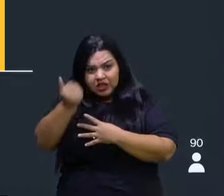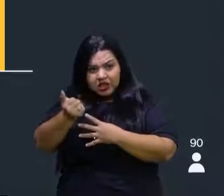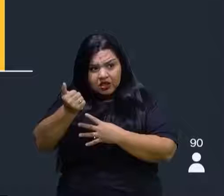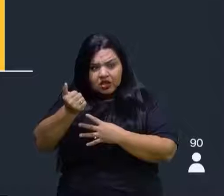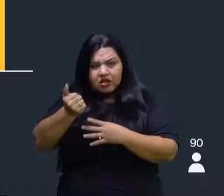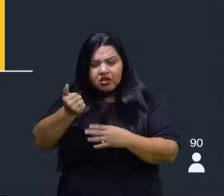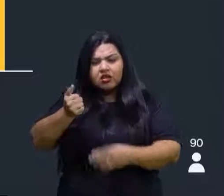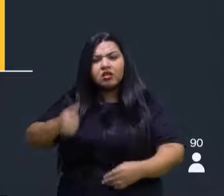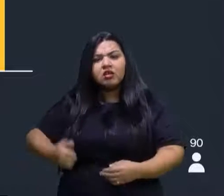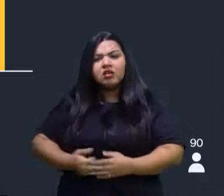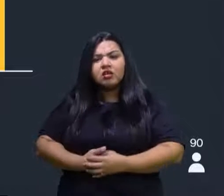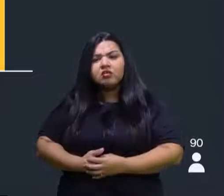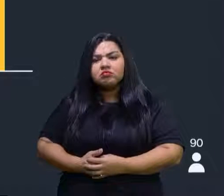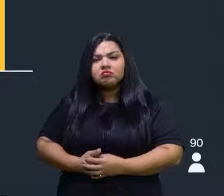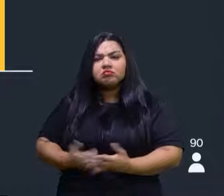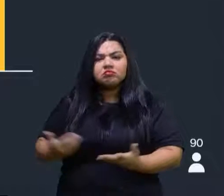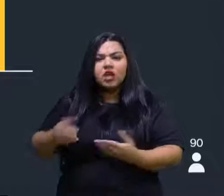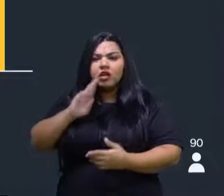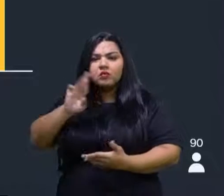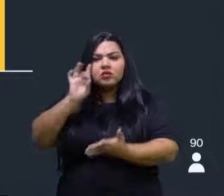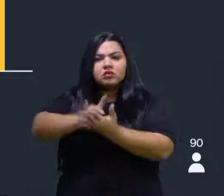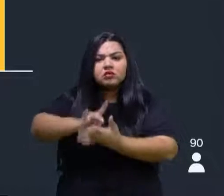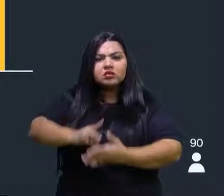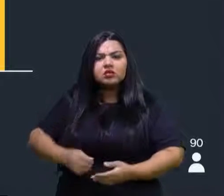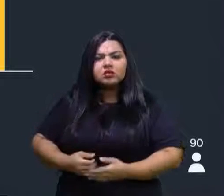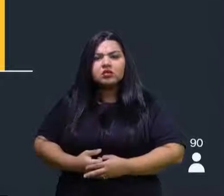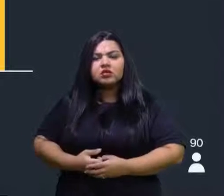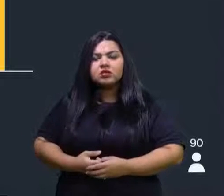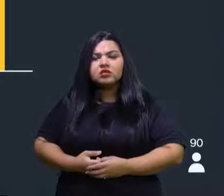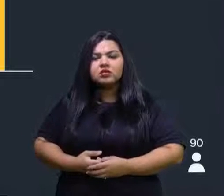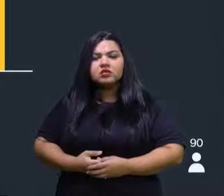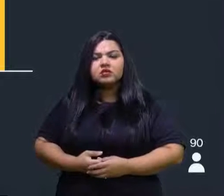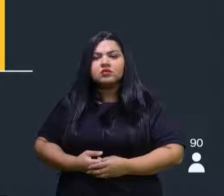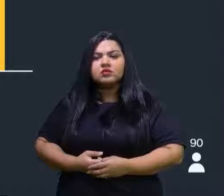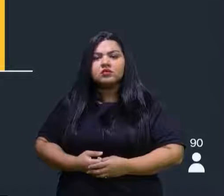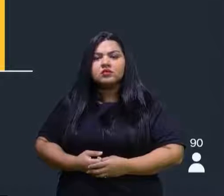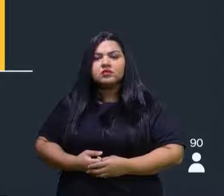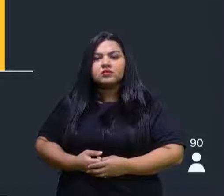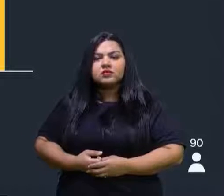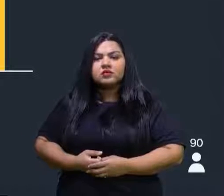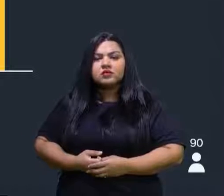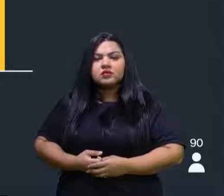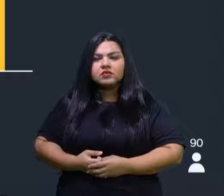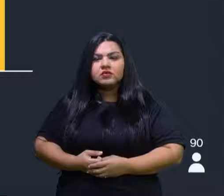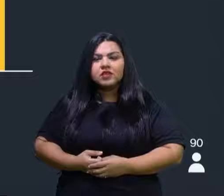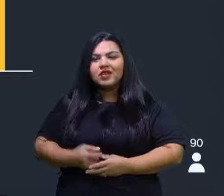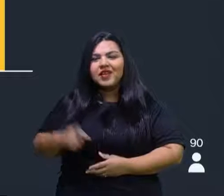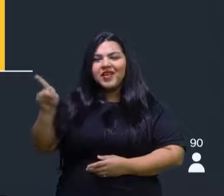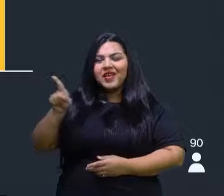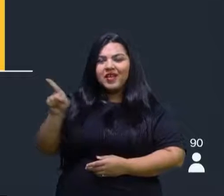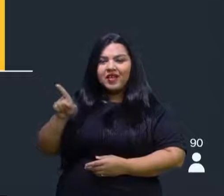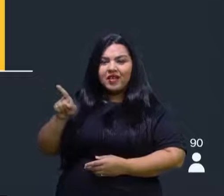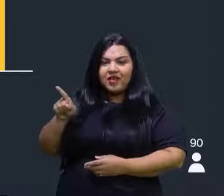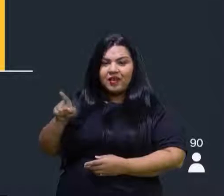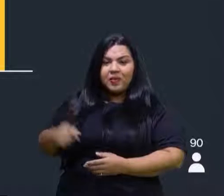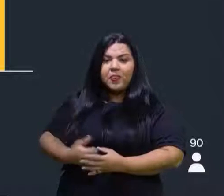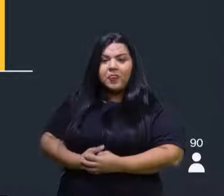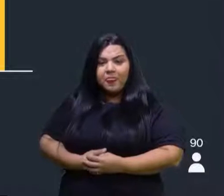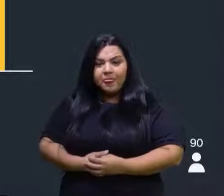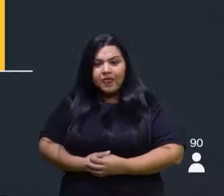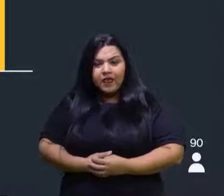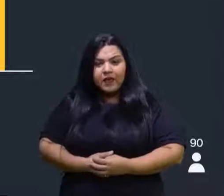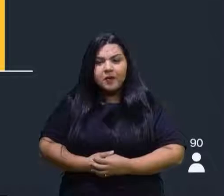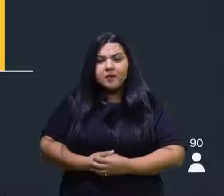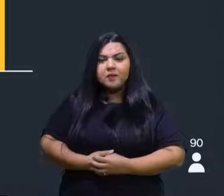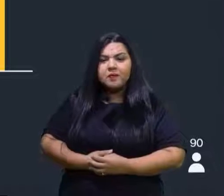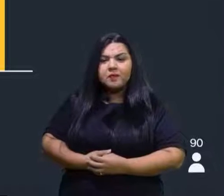a resposta? O gabarito? A resposta correta, gente, é essa cor ali em amarelinho, em destaque,